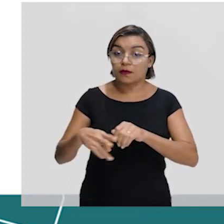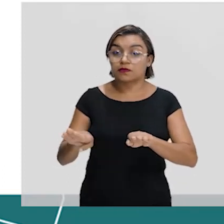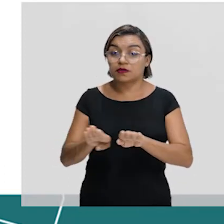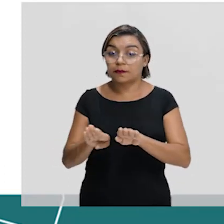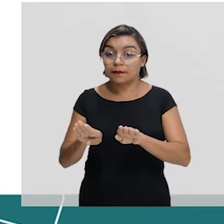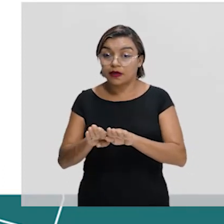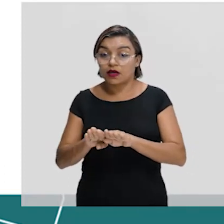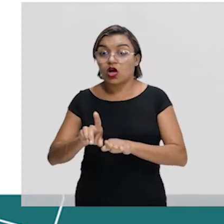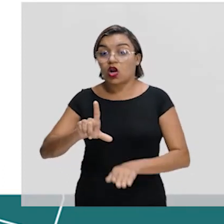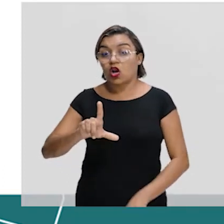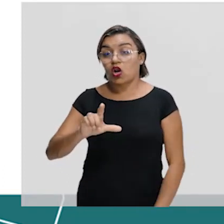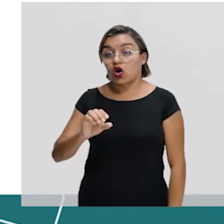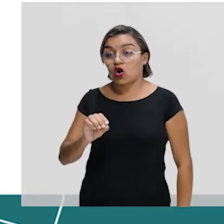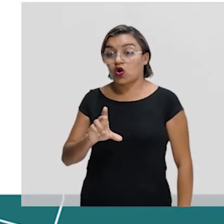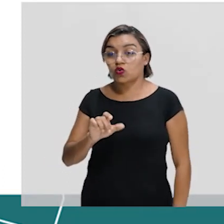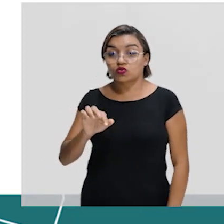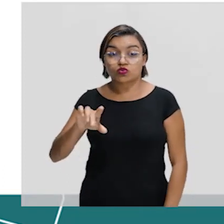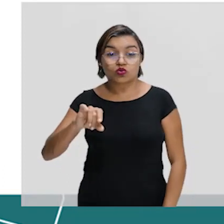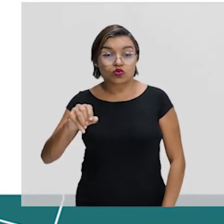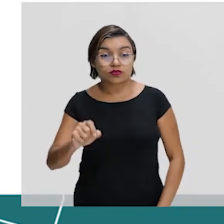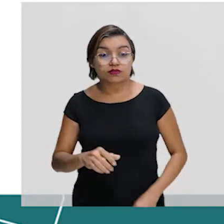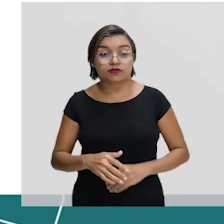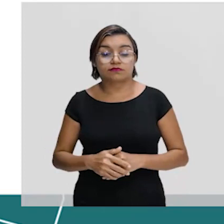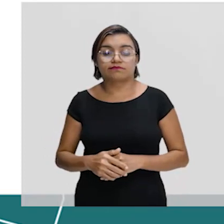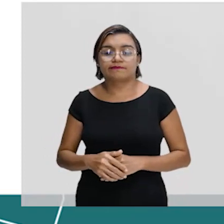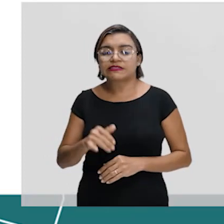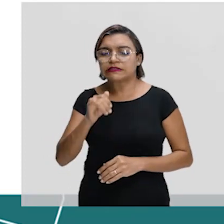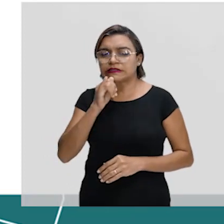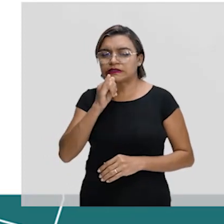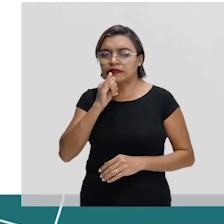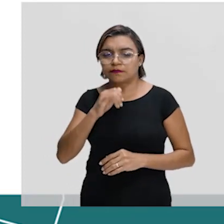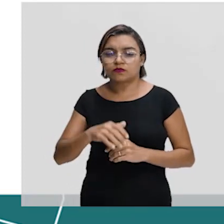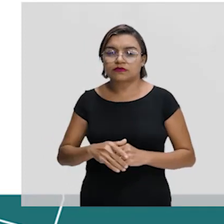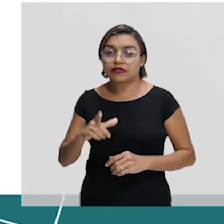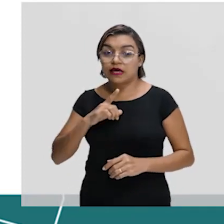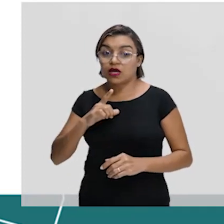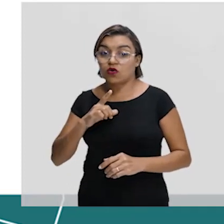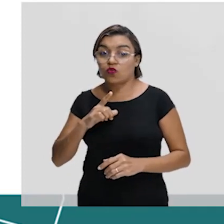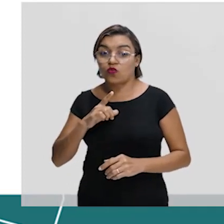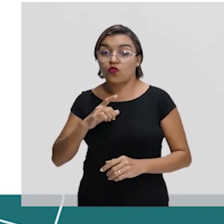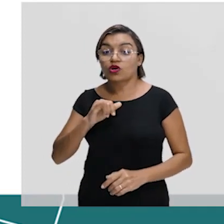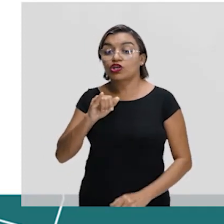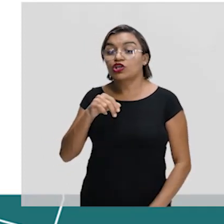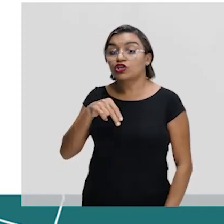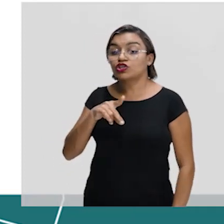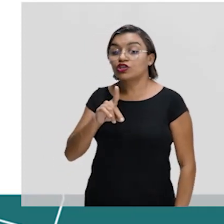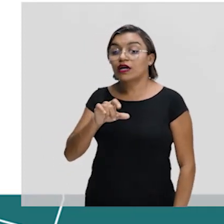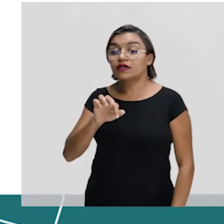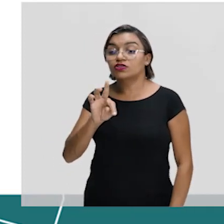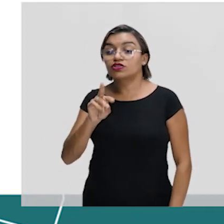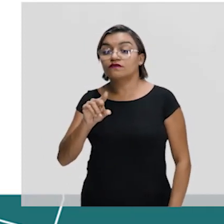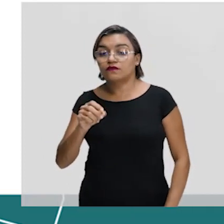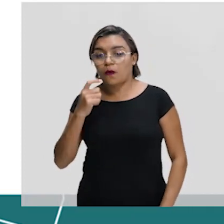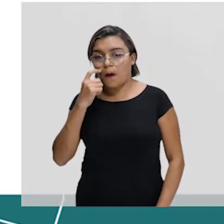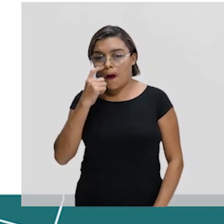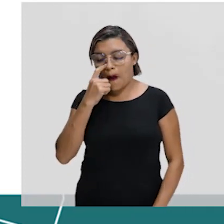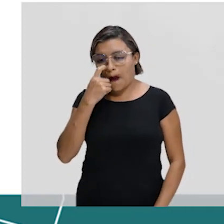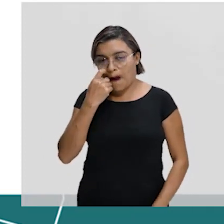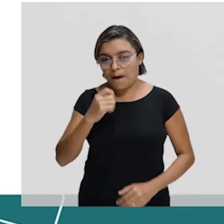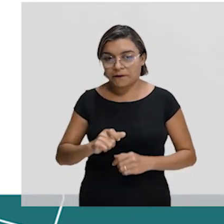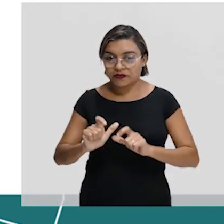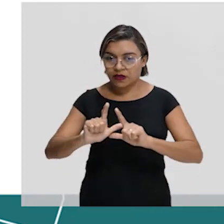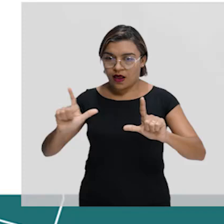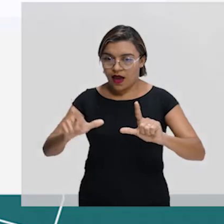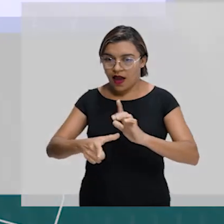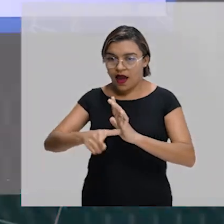adverbiais. Há casos de alternância entre o indicativo e o subjuntivo, como vocês viram no slide